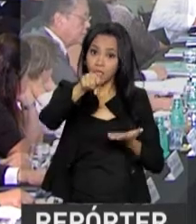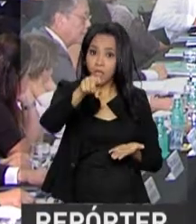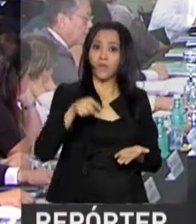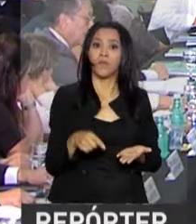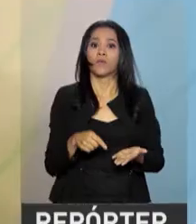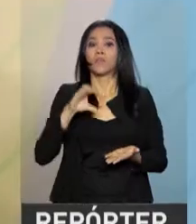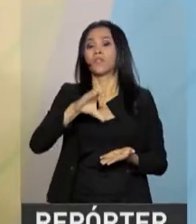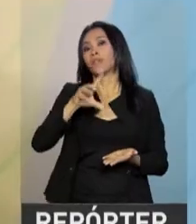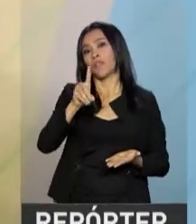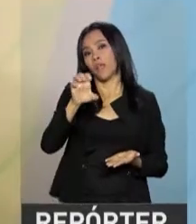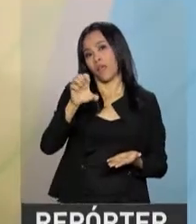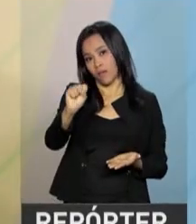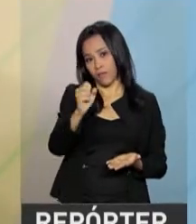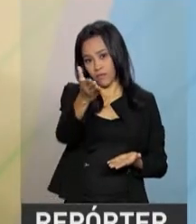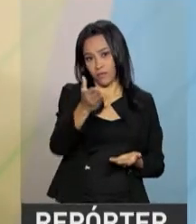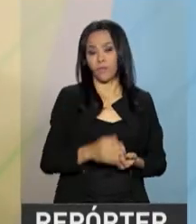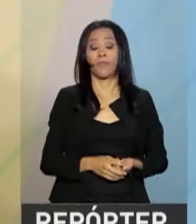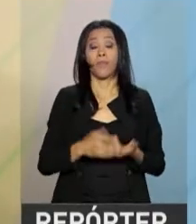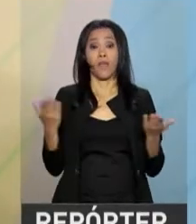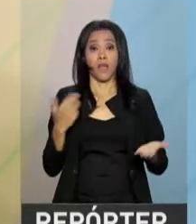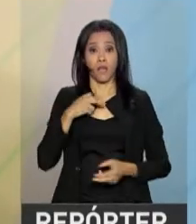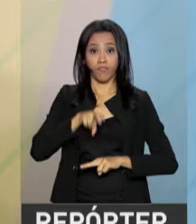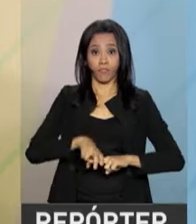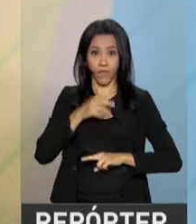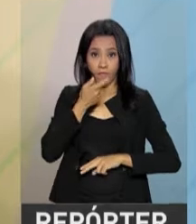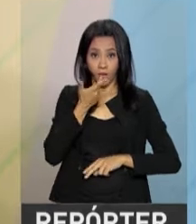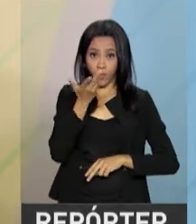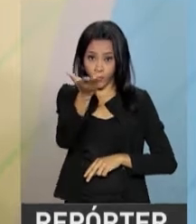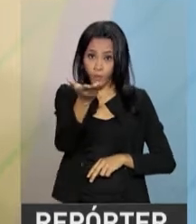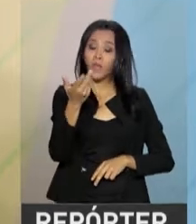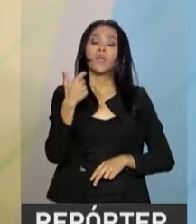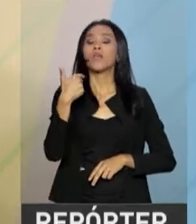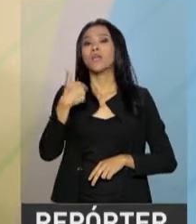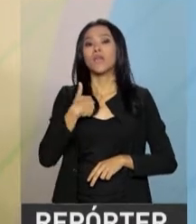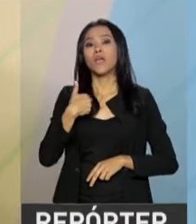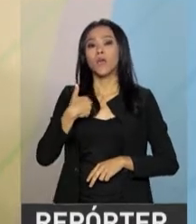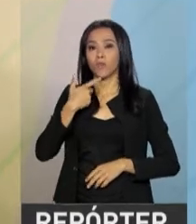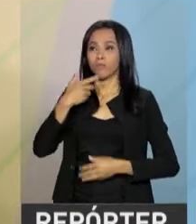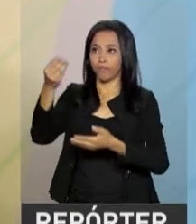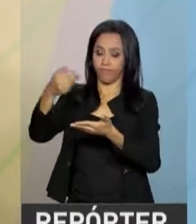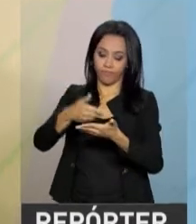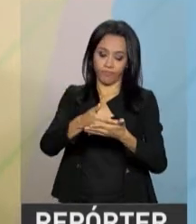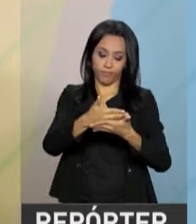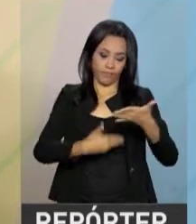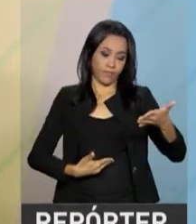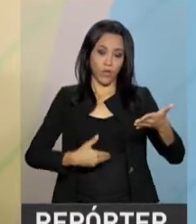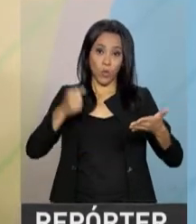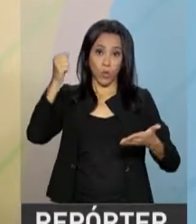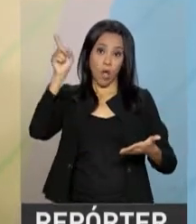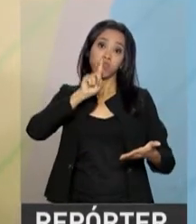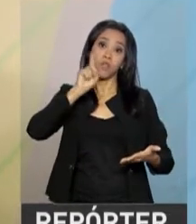social tô vendo agora uma declaração feita pela casa branca de que o brasil é um dos países com quem